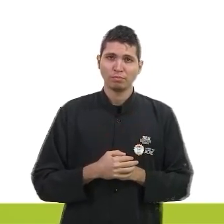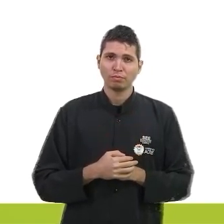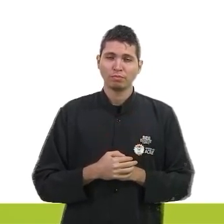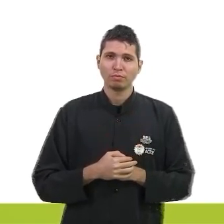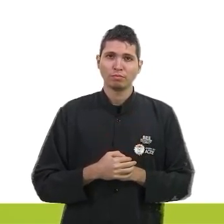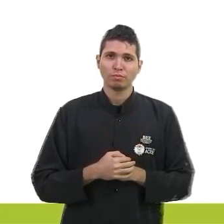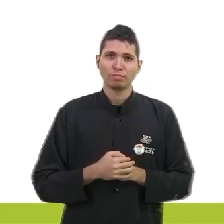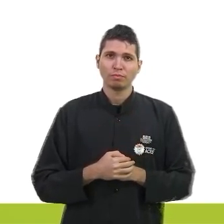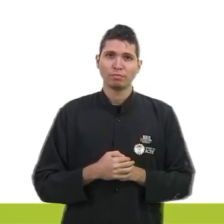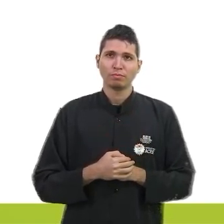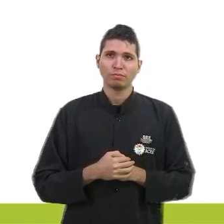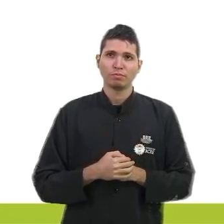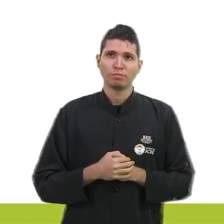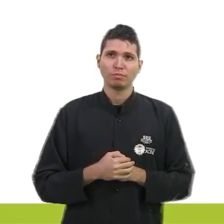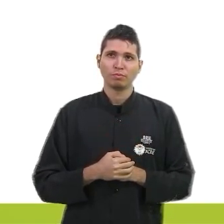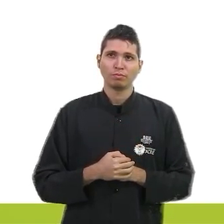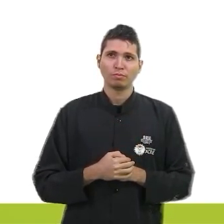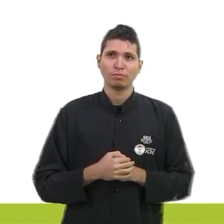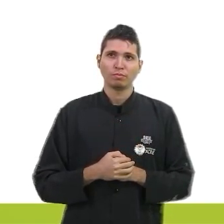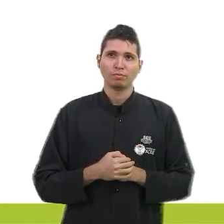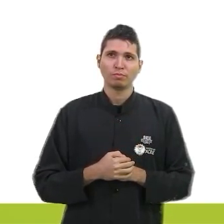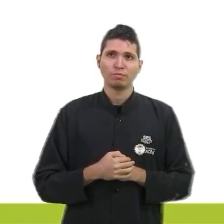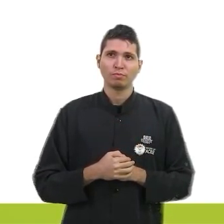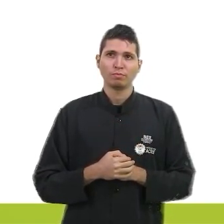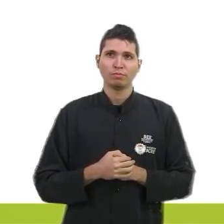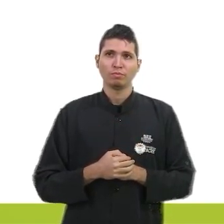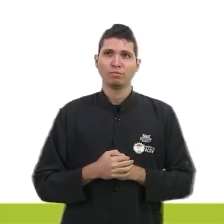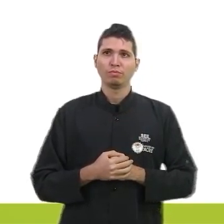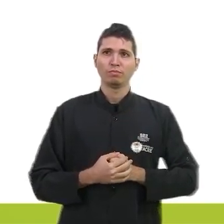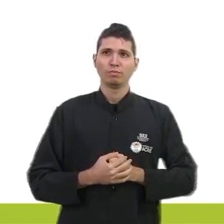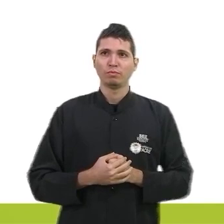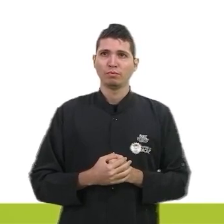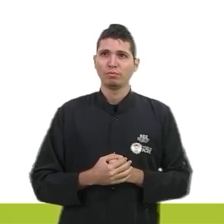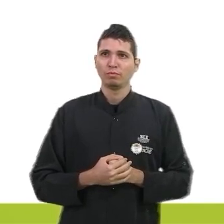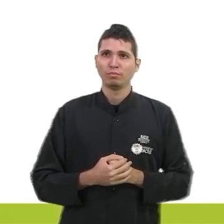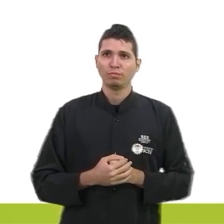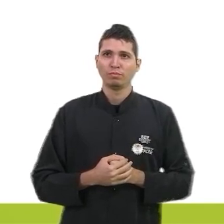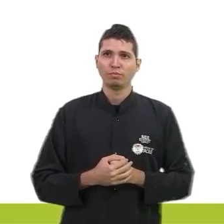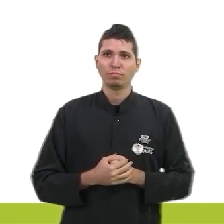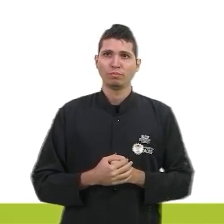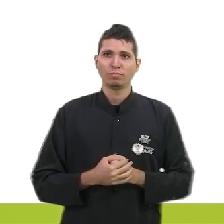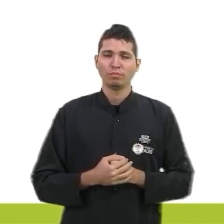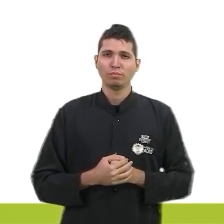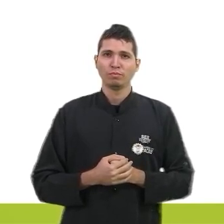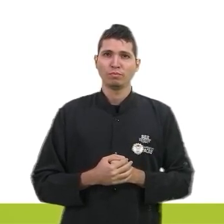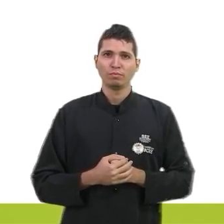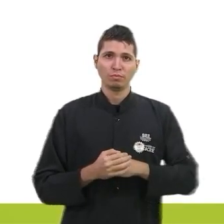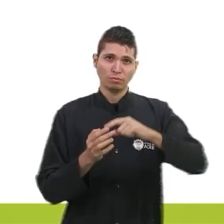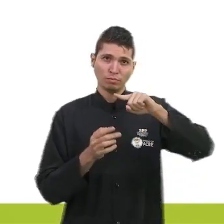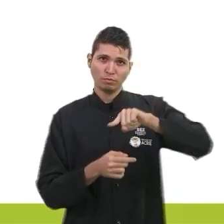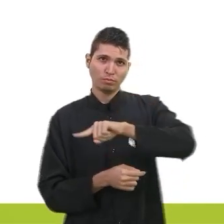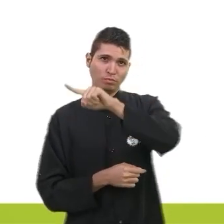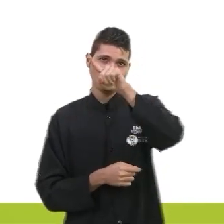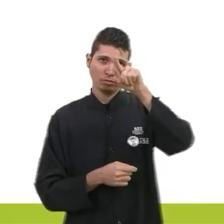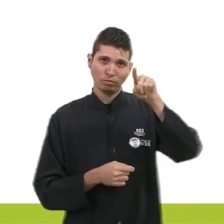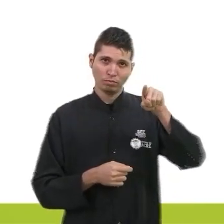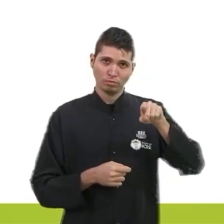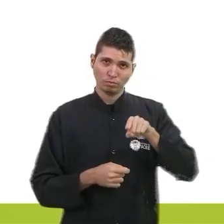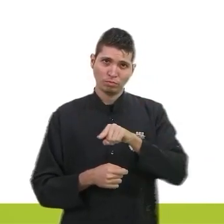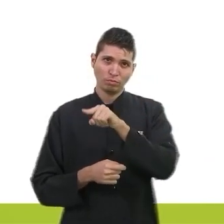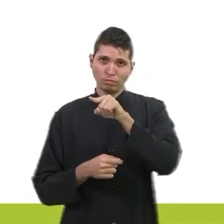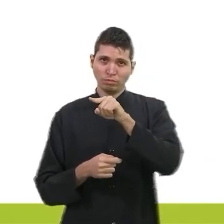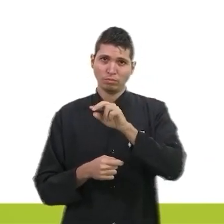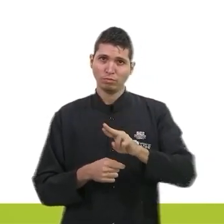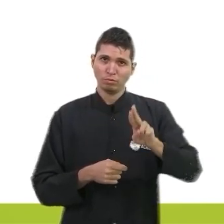Suponha que nós sejamos capazes de construir um triângulo retângulo aqui, usando o